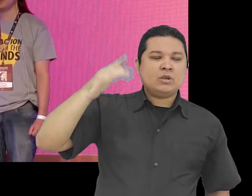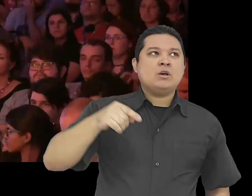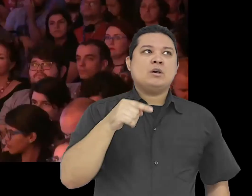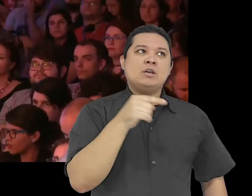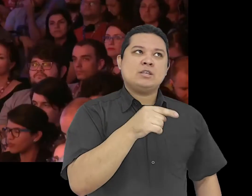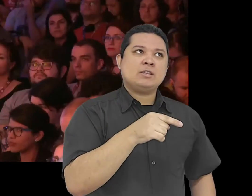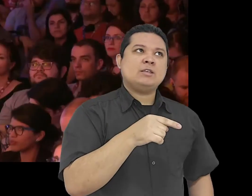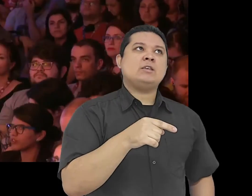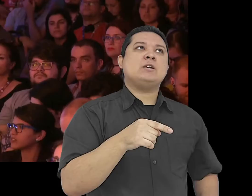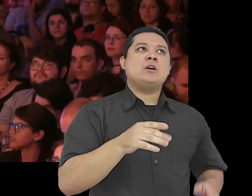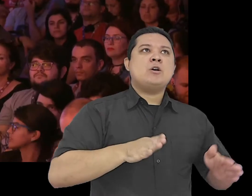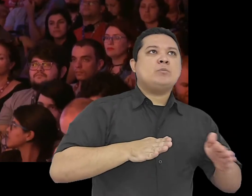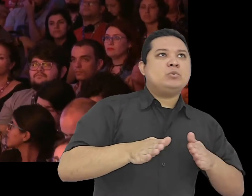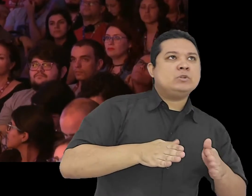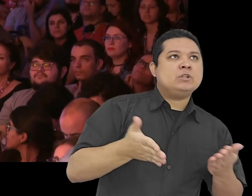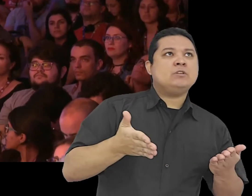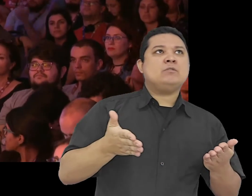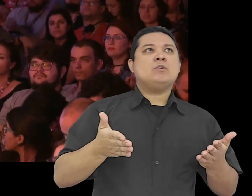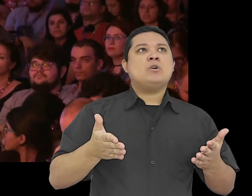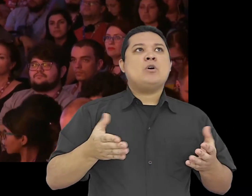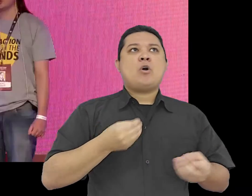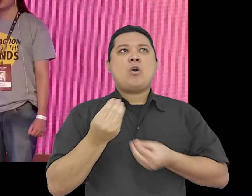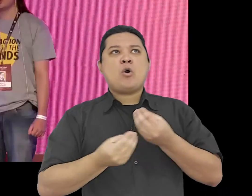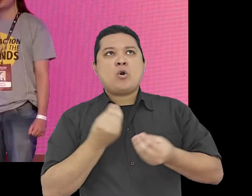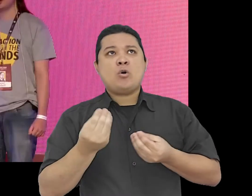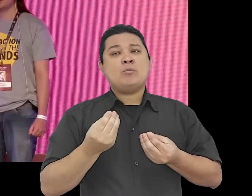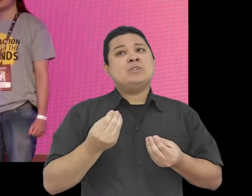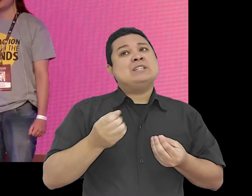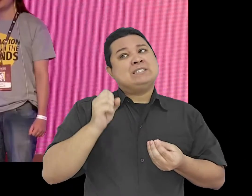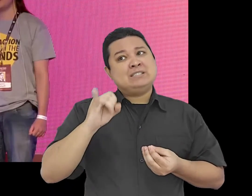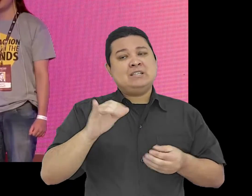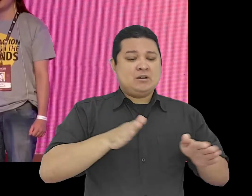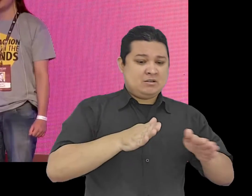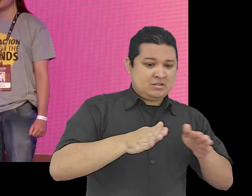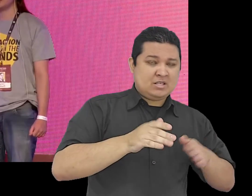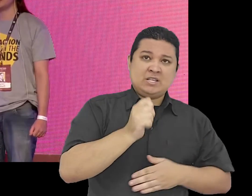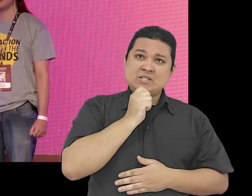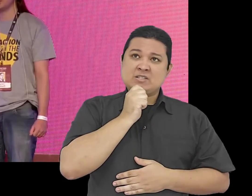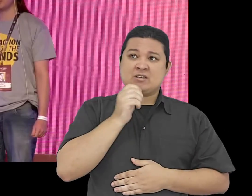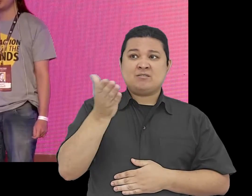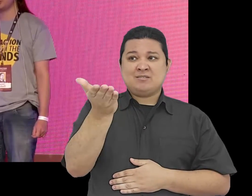impossível, pense em acessibilidade, do contrário, você vai deixar um